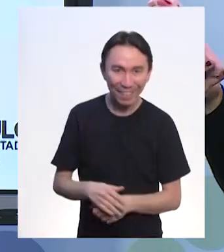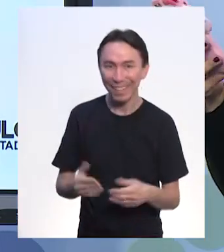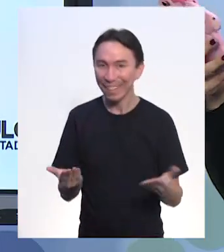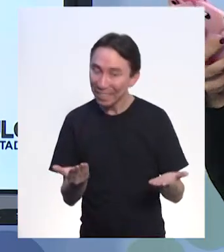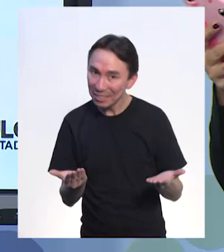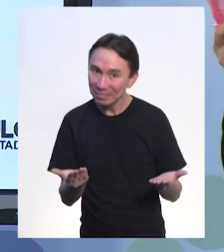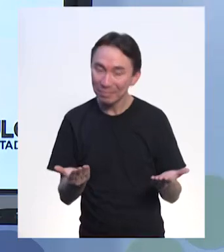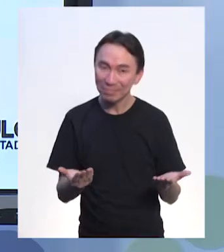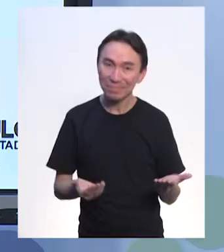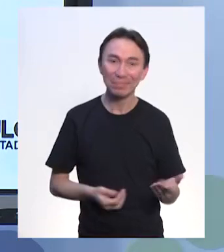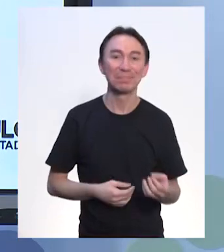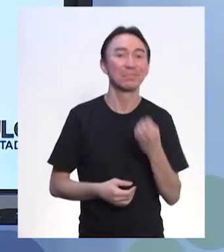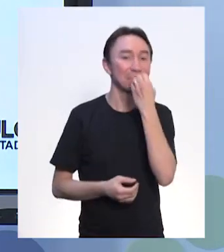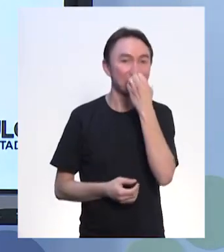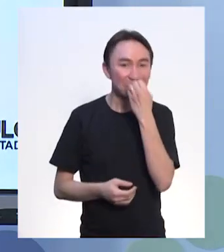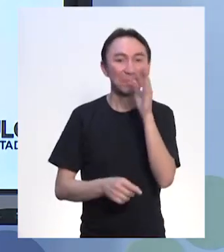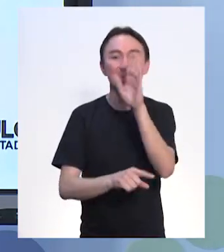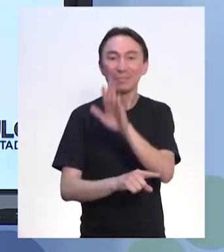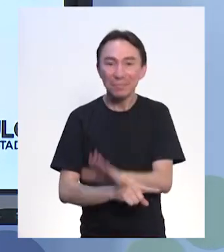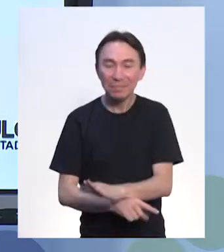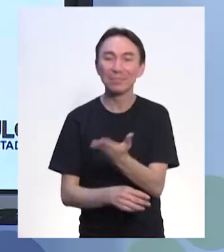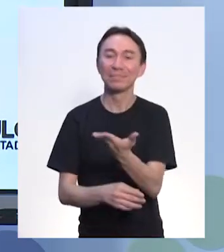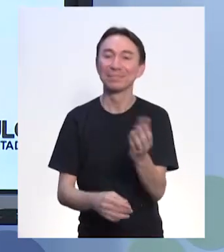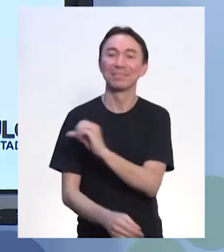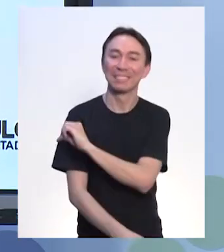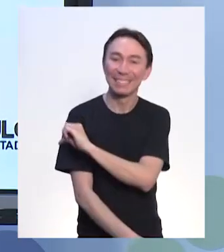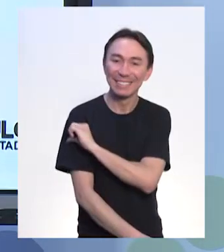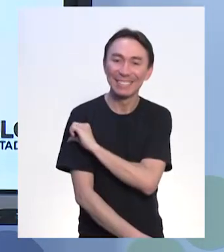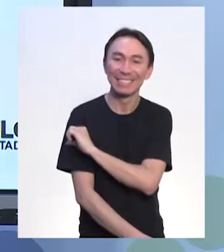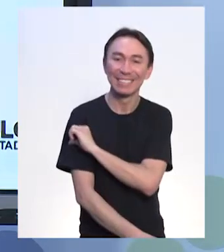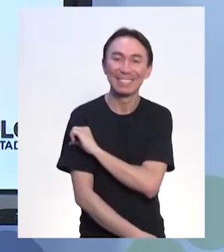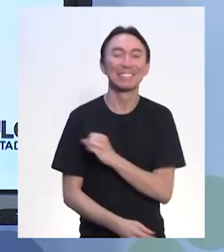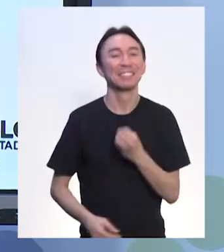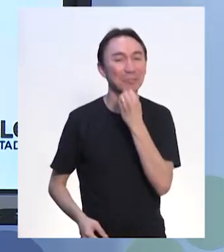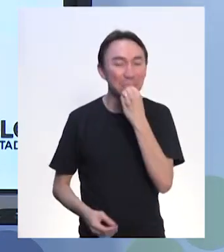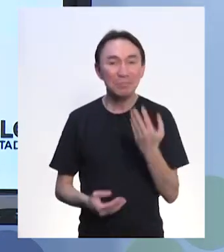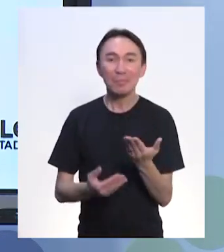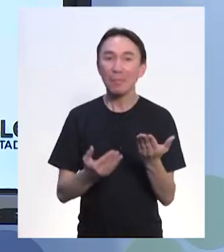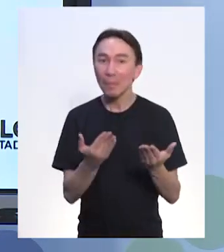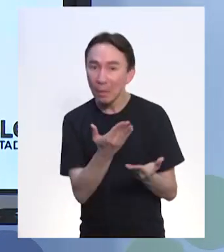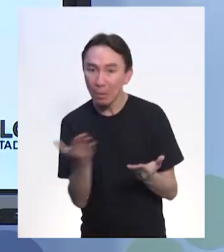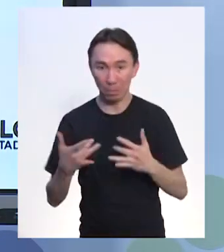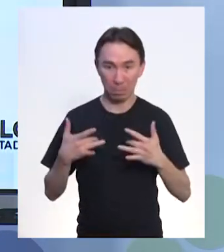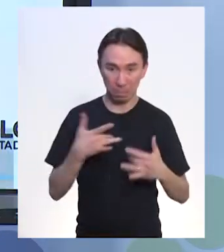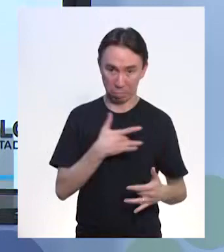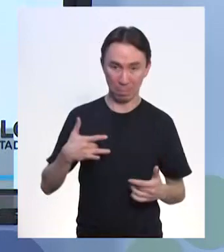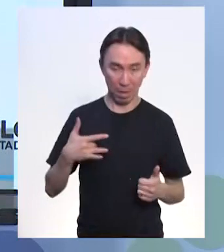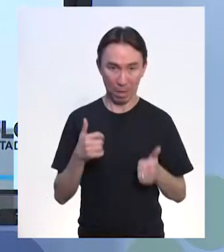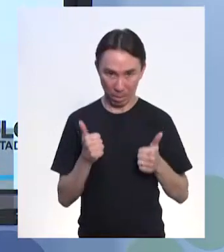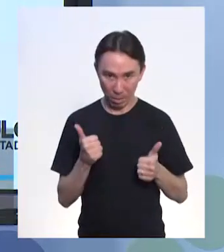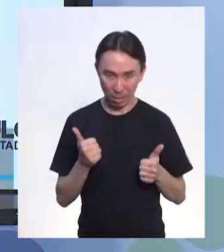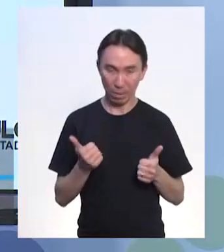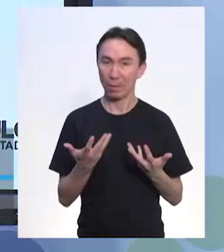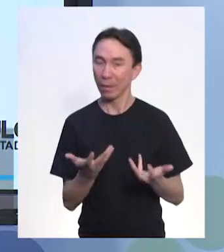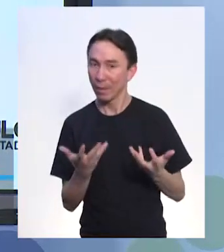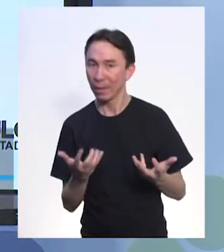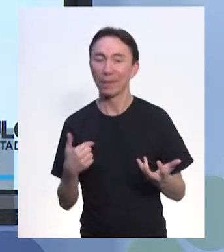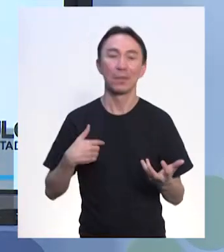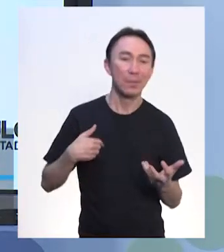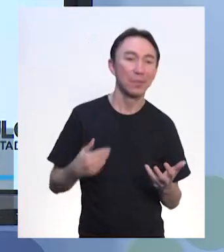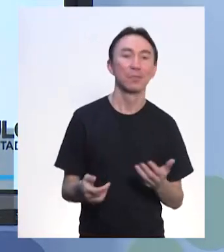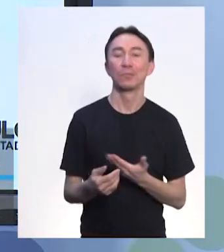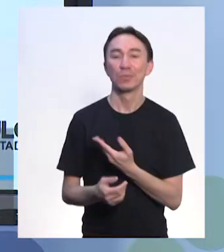tá, muito boa tarde, nono ano. Espero que todos vocês estejam bem. Estou aqui, professora